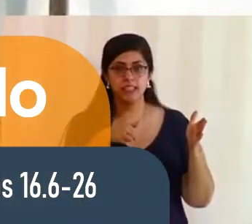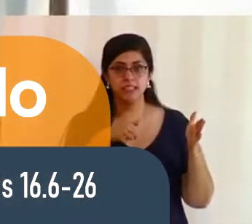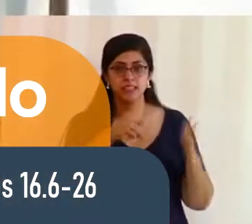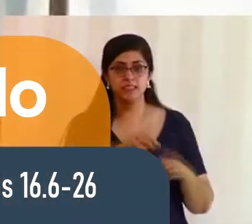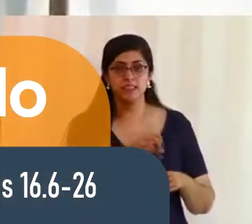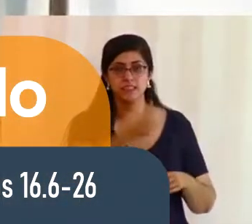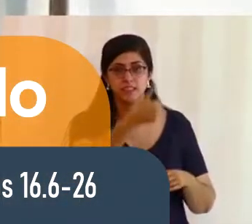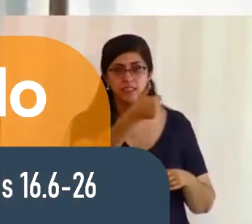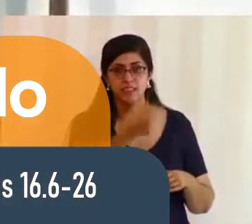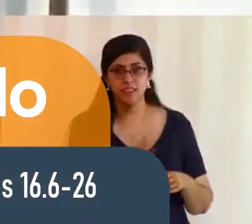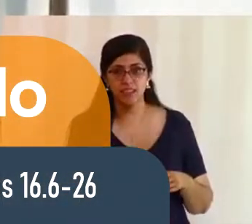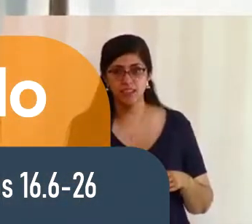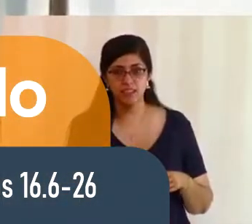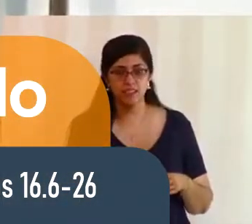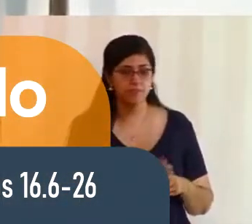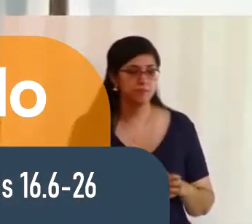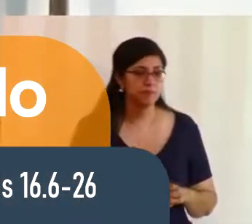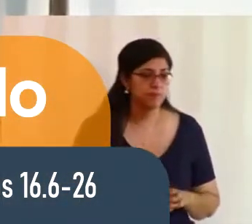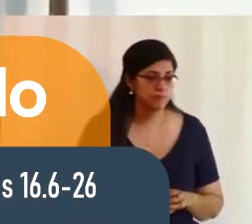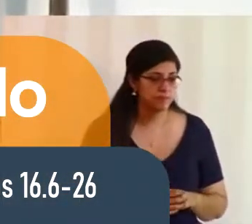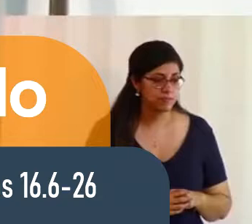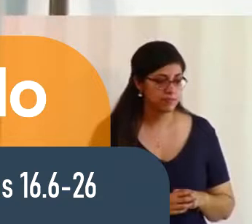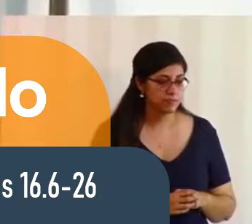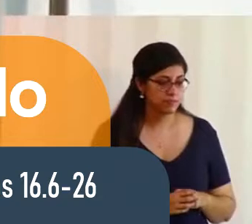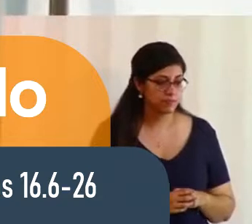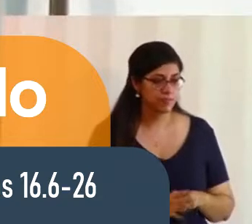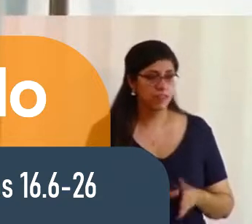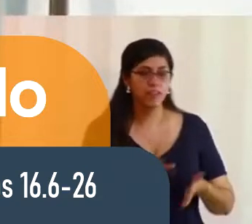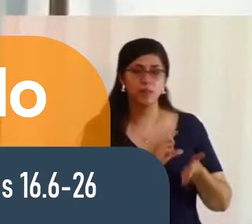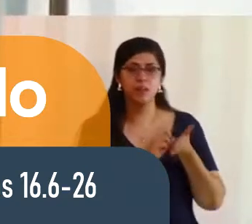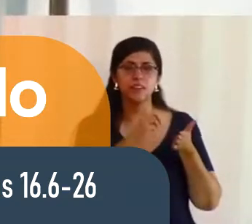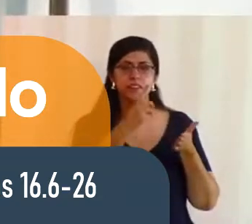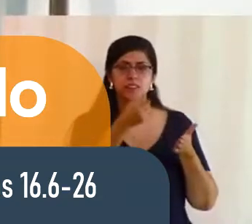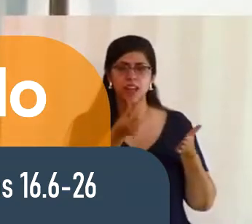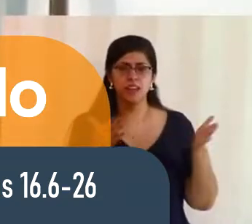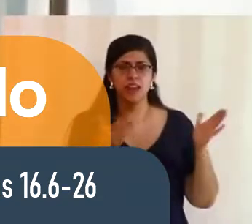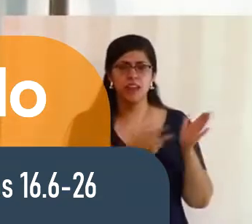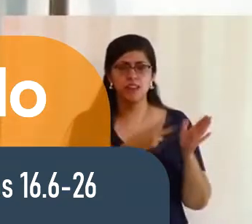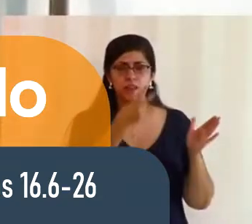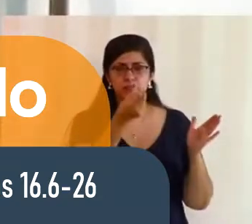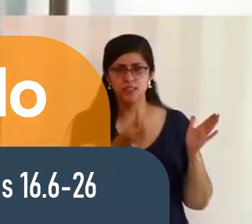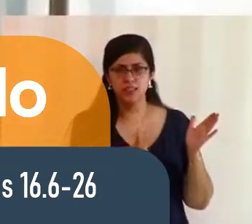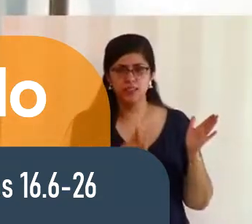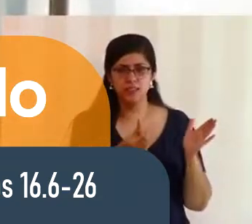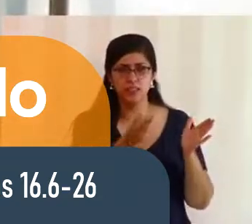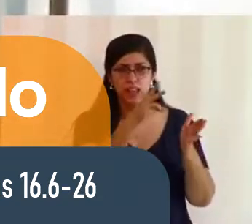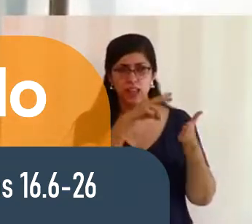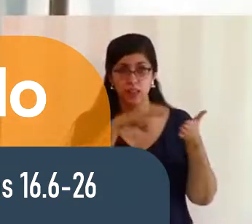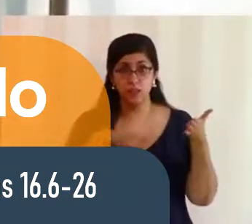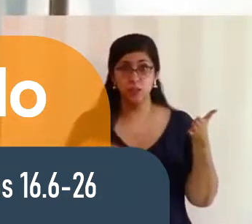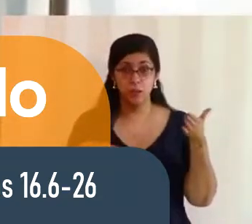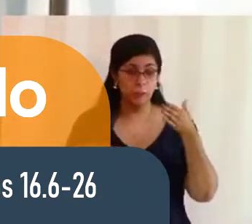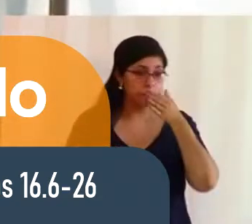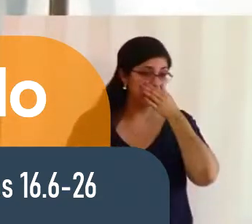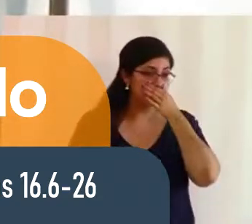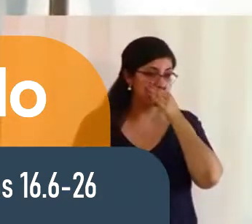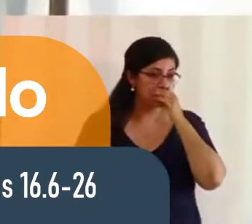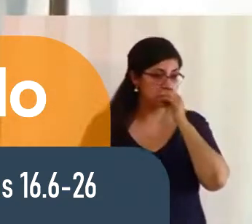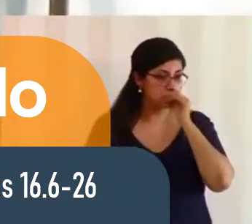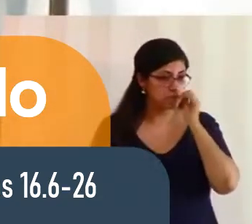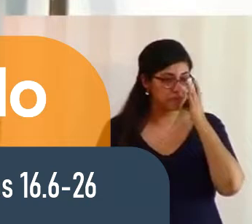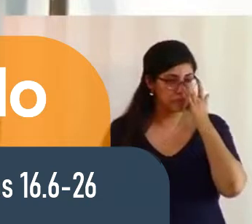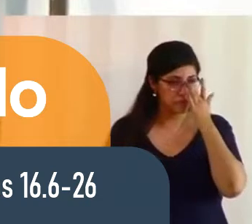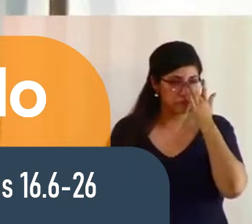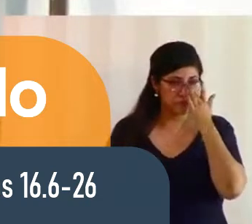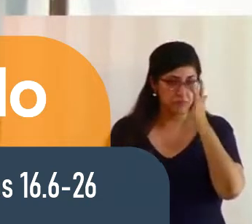16, dos versos 6 até o 26. E eu peço que durante a exposição desta passagem